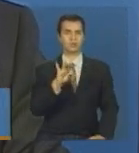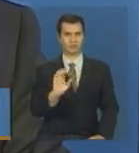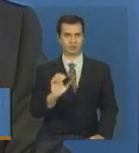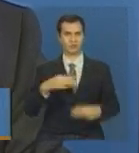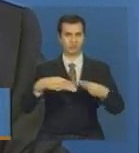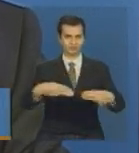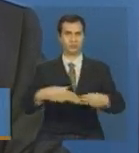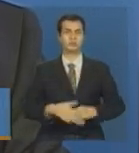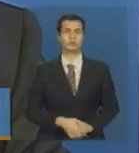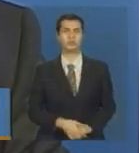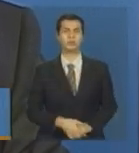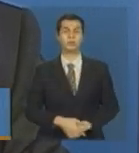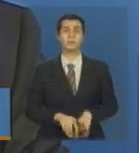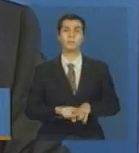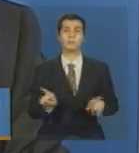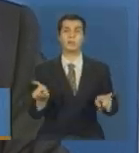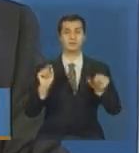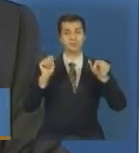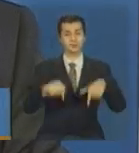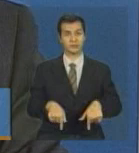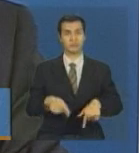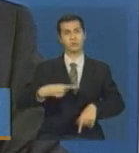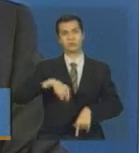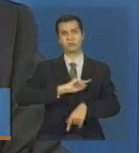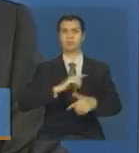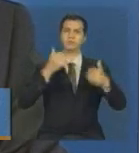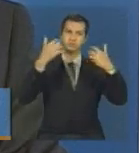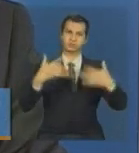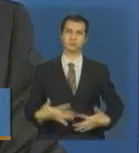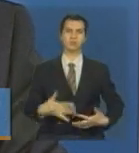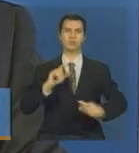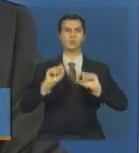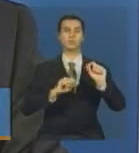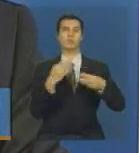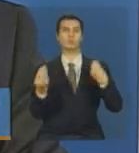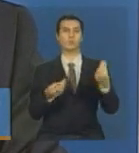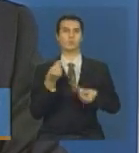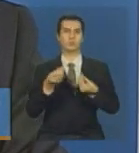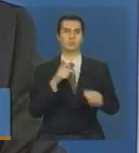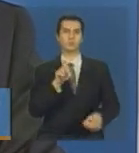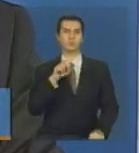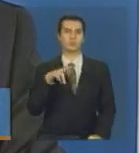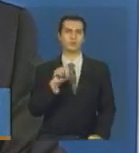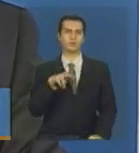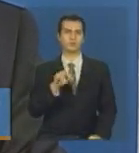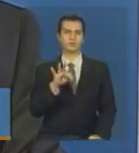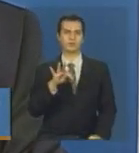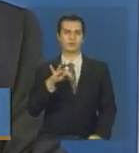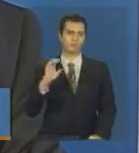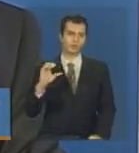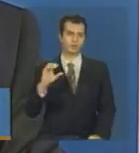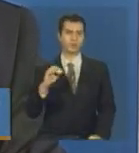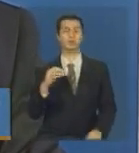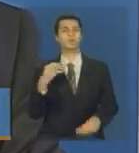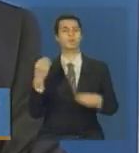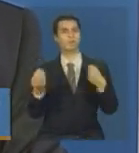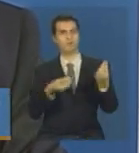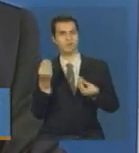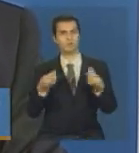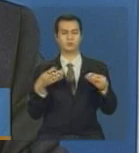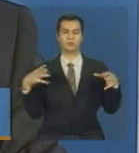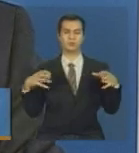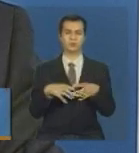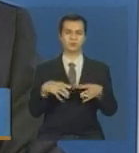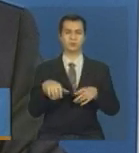feita aqui, nós queremos falar especialmente sobre o Pronatec e como os agentes municipais da área da assistência